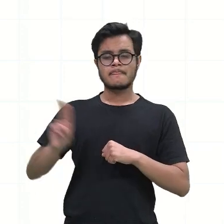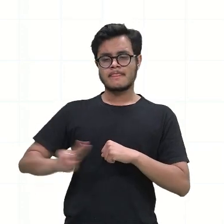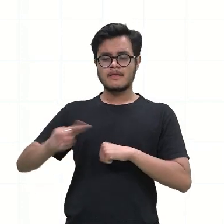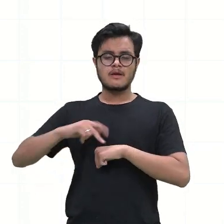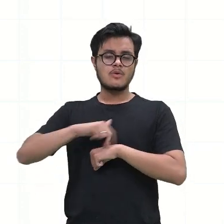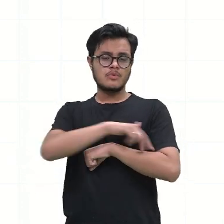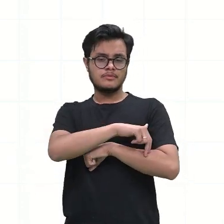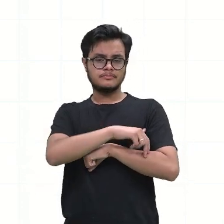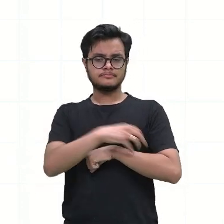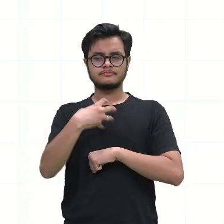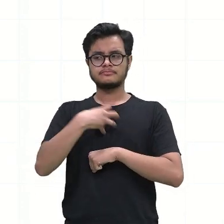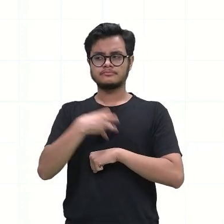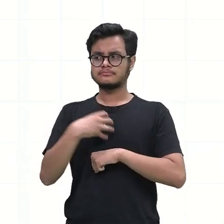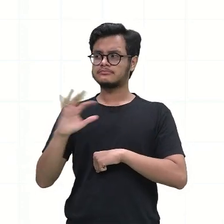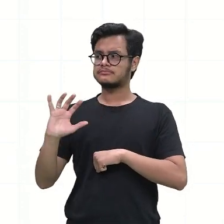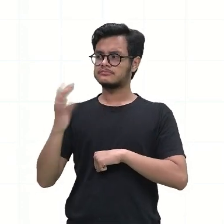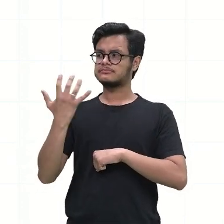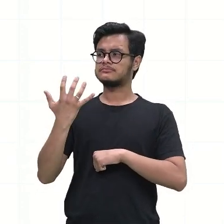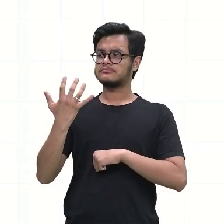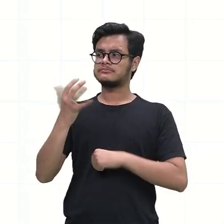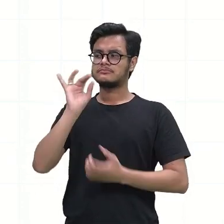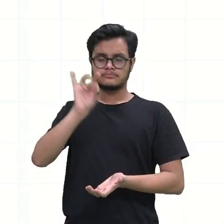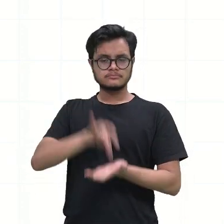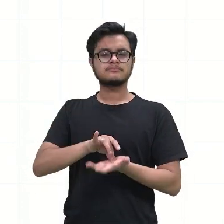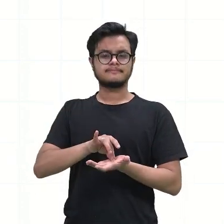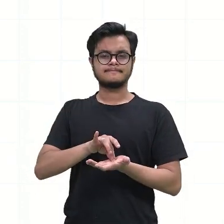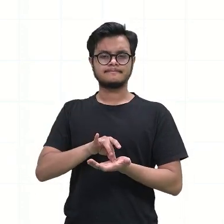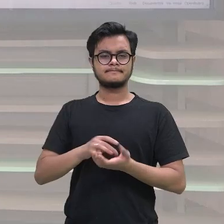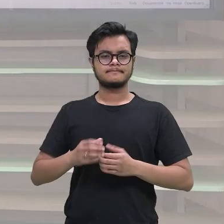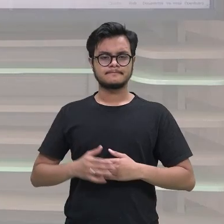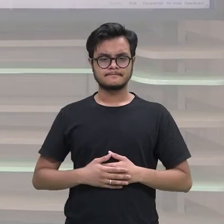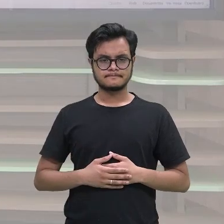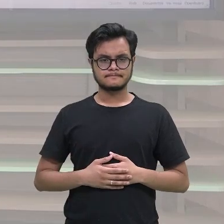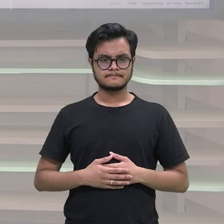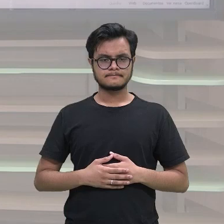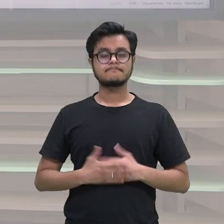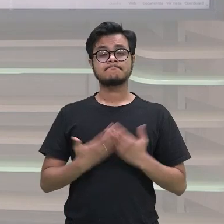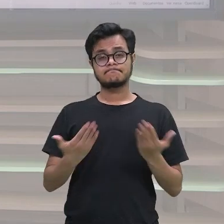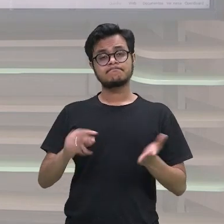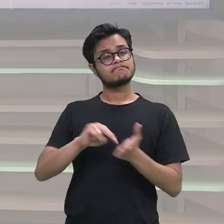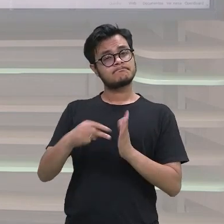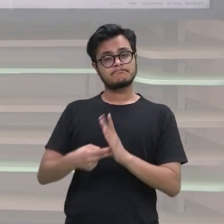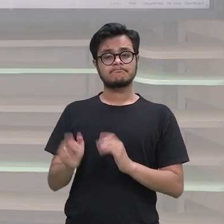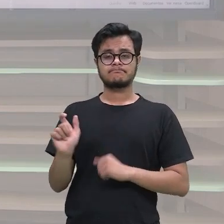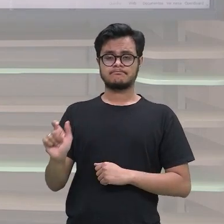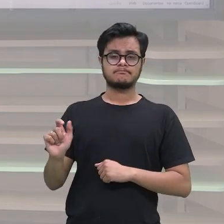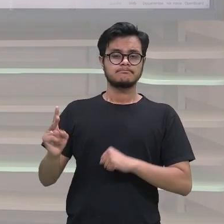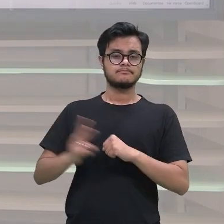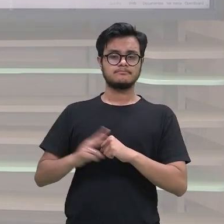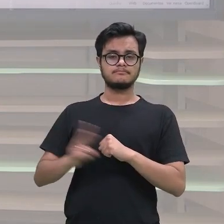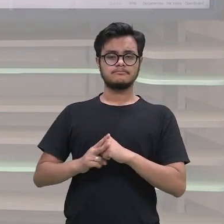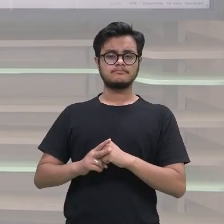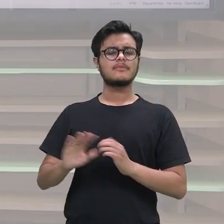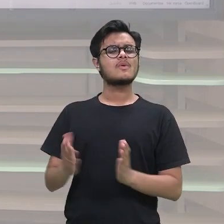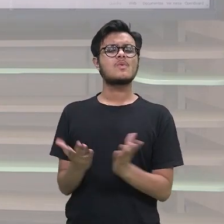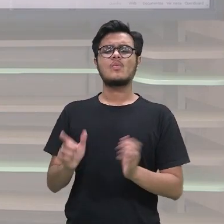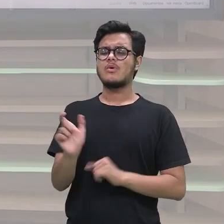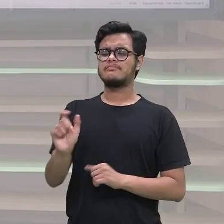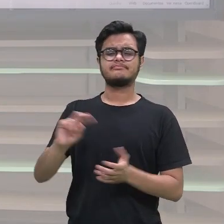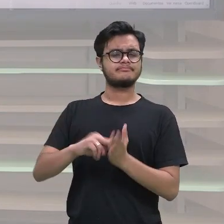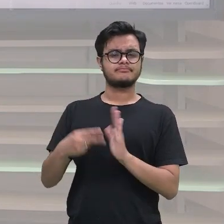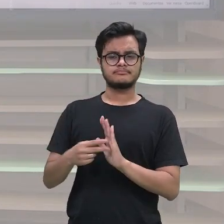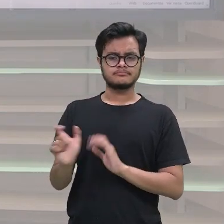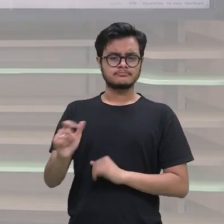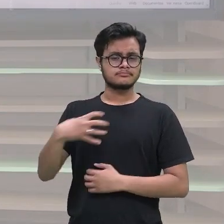esse sentido, vão trazer esse valor semântico. Quando eu falar valor semântico, você já sabe que é o sentido que ele vai trazer. Quando eu